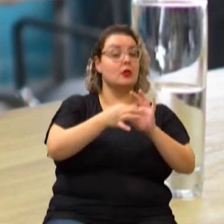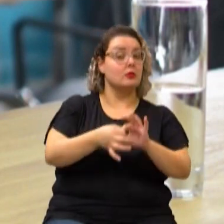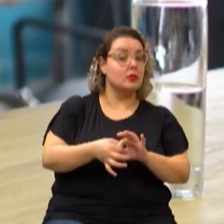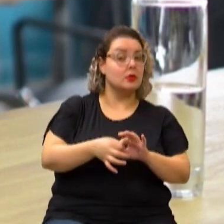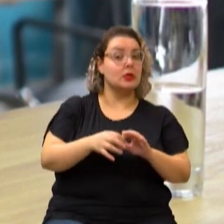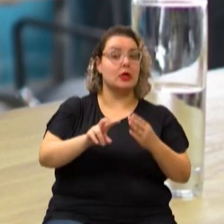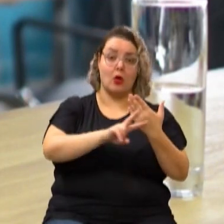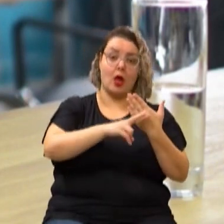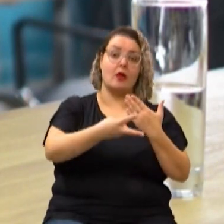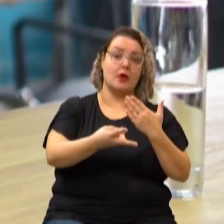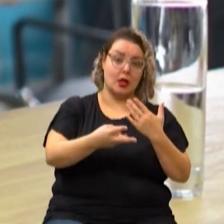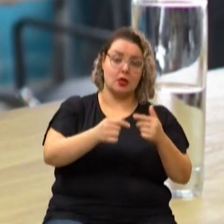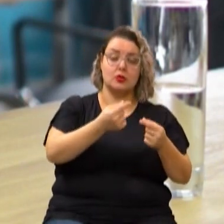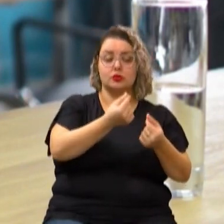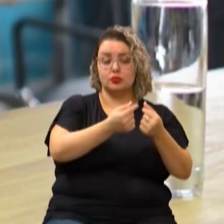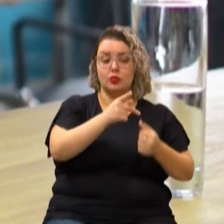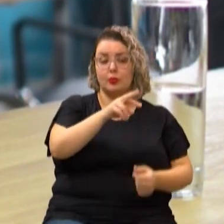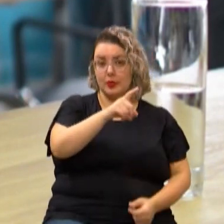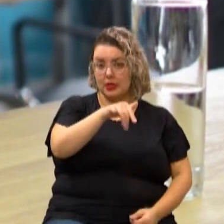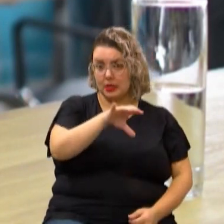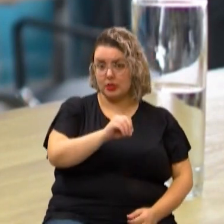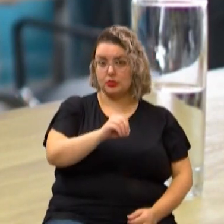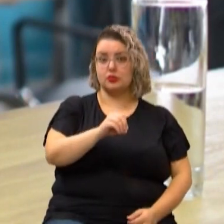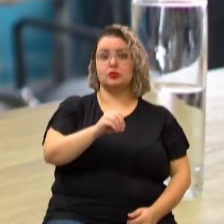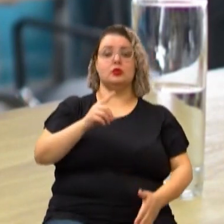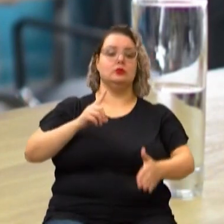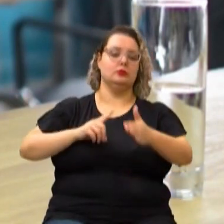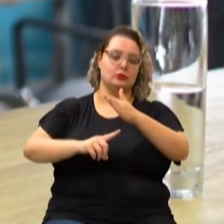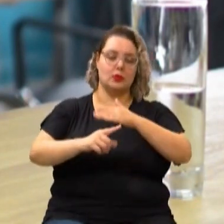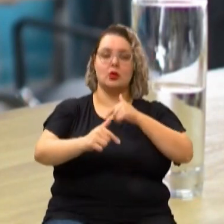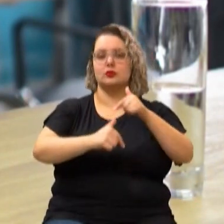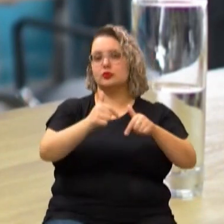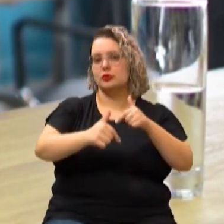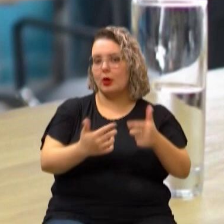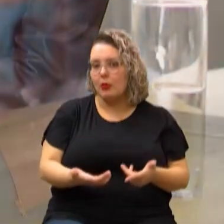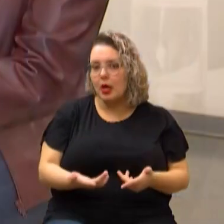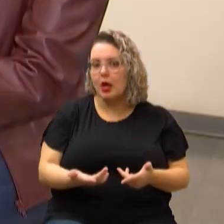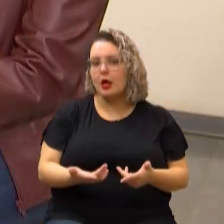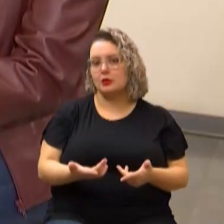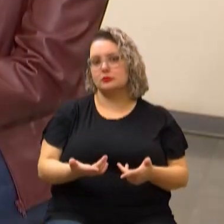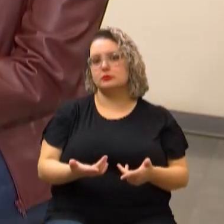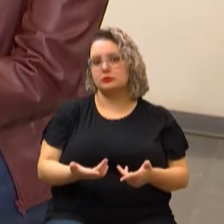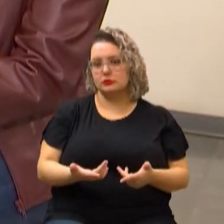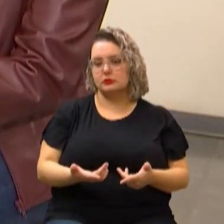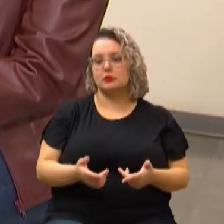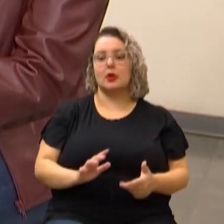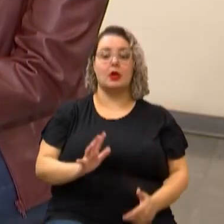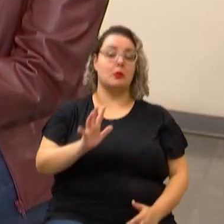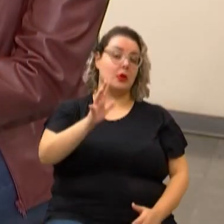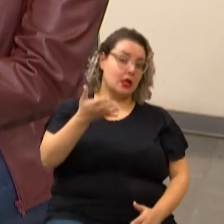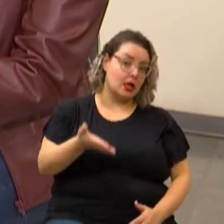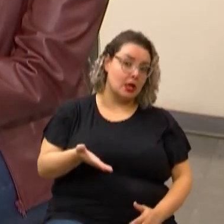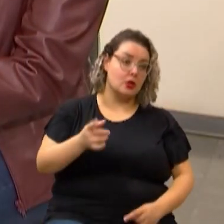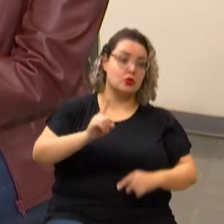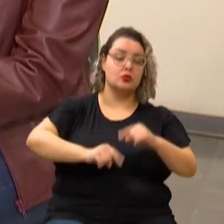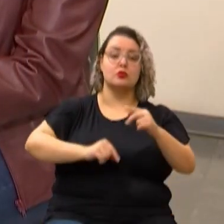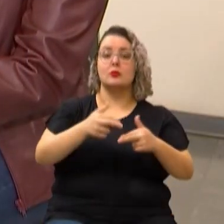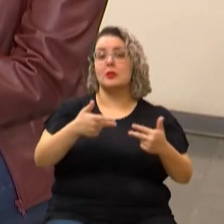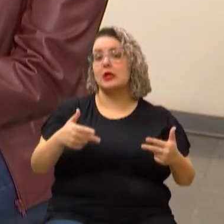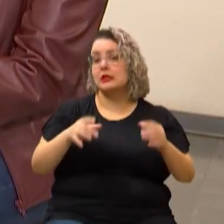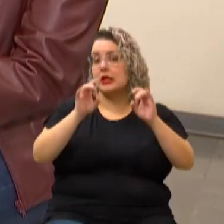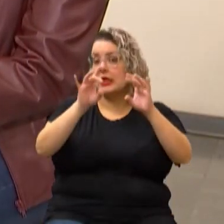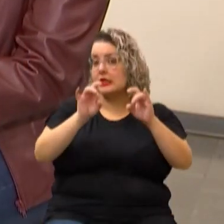em cadeia, o produto final ele tem um determinado aumento. Outra situação, olha, trabalhadores na empresa.